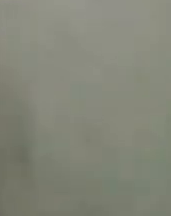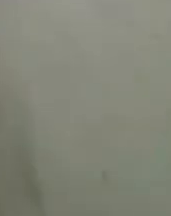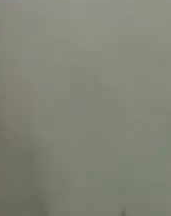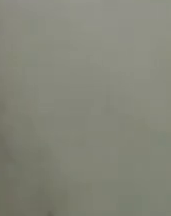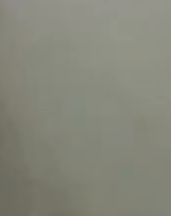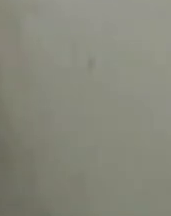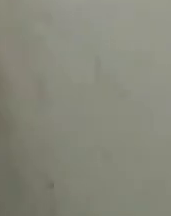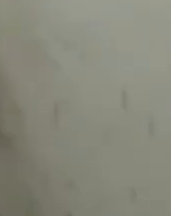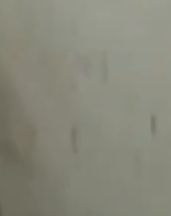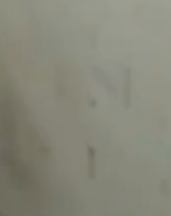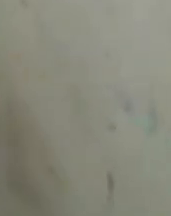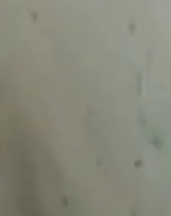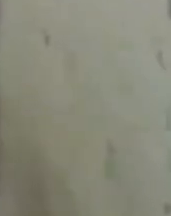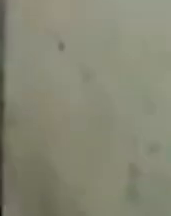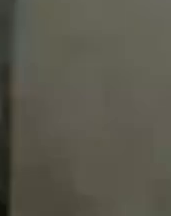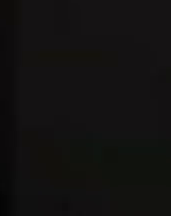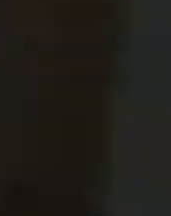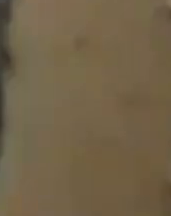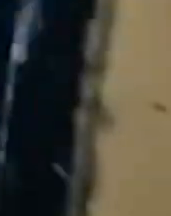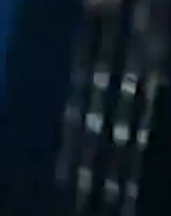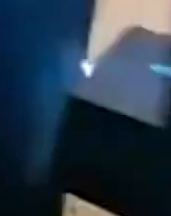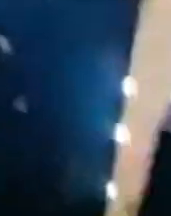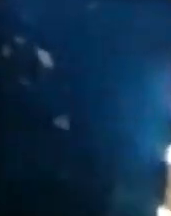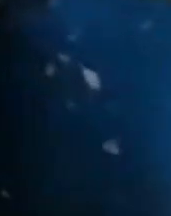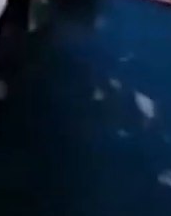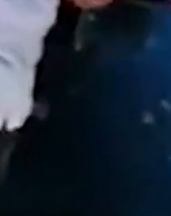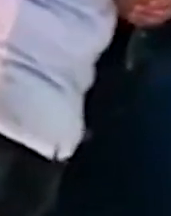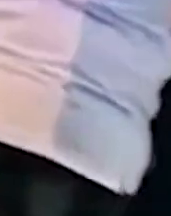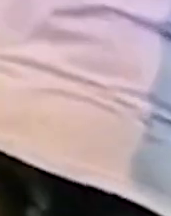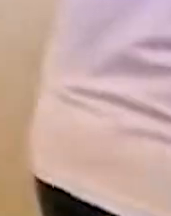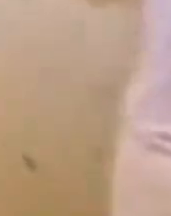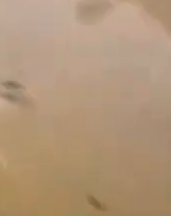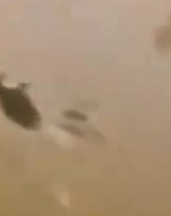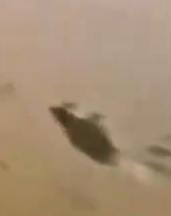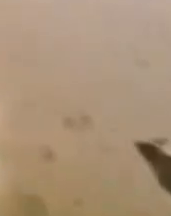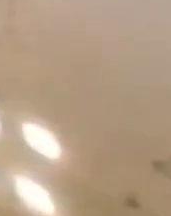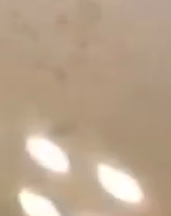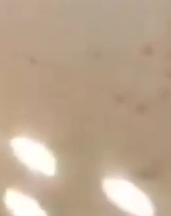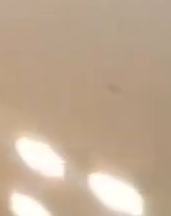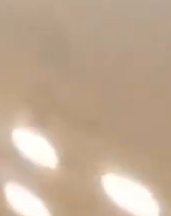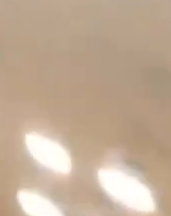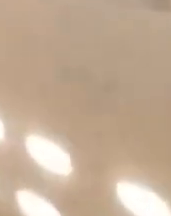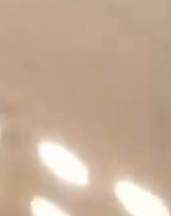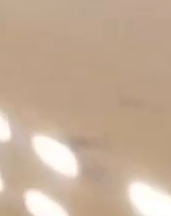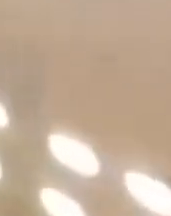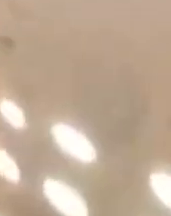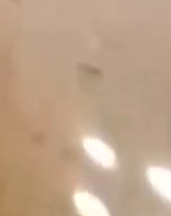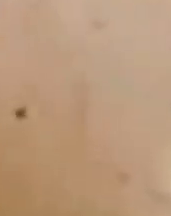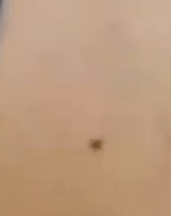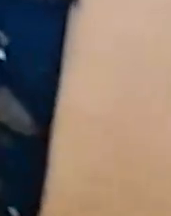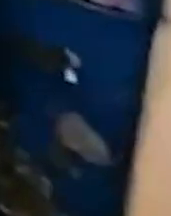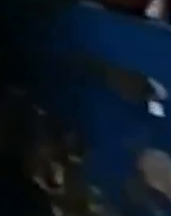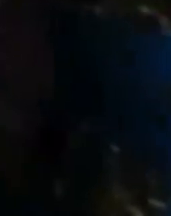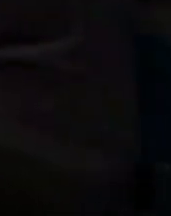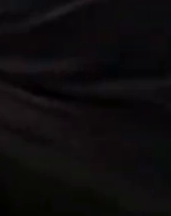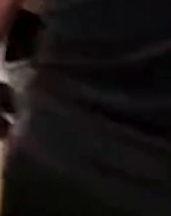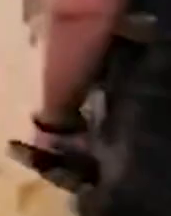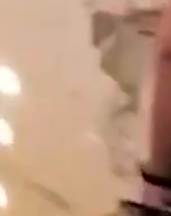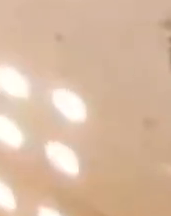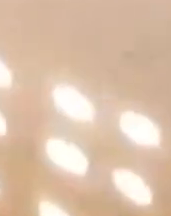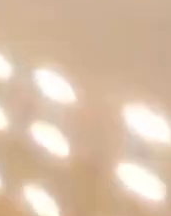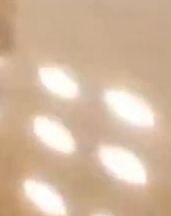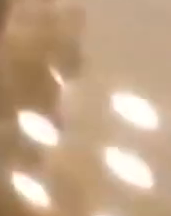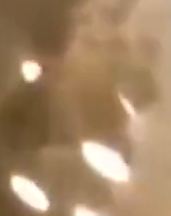Atualmente, as atividades desenvolvidas com os menores infratores são realizadas por aproximadamente 700 voluntários em mais de 5